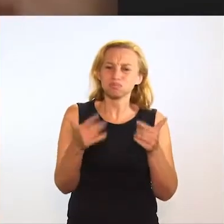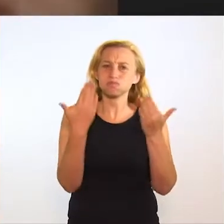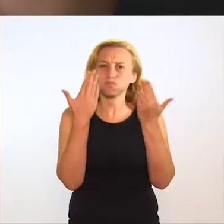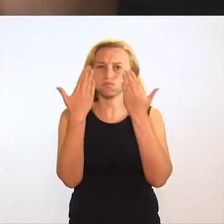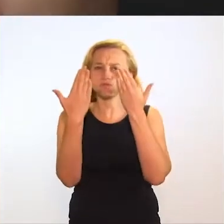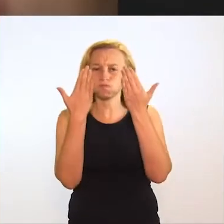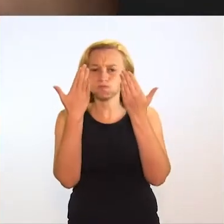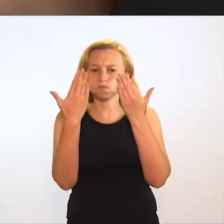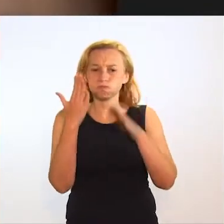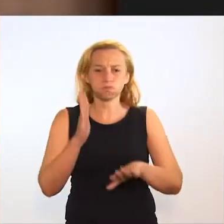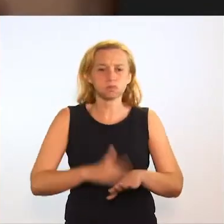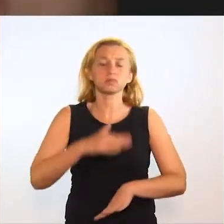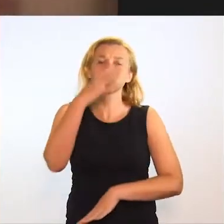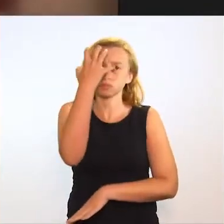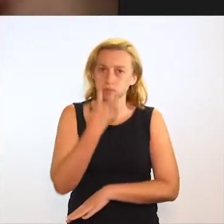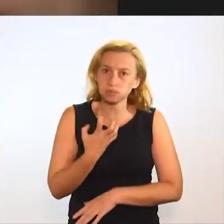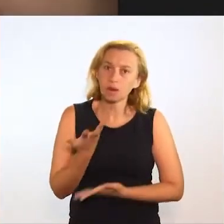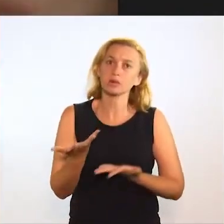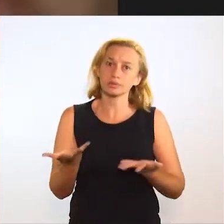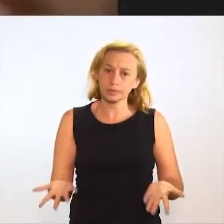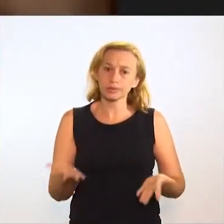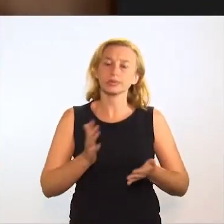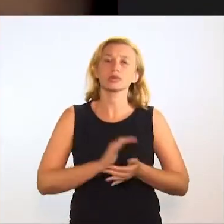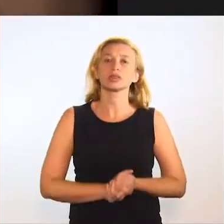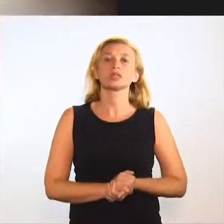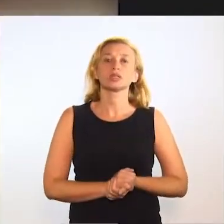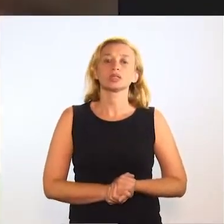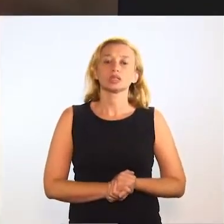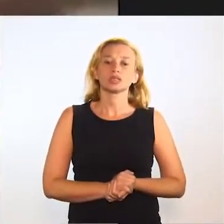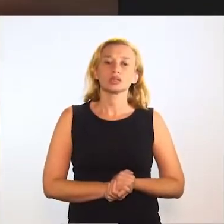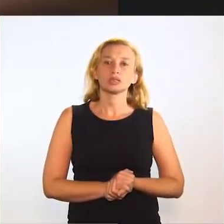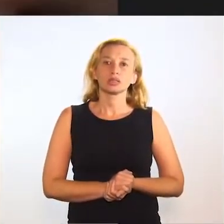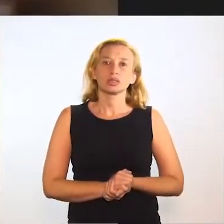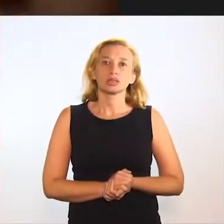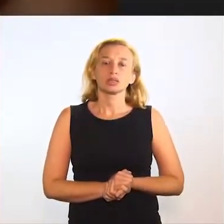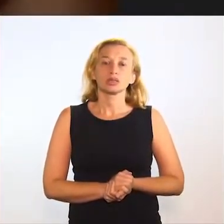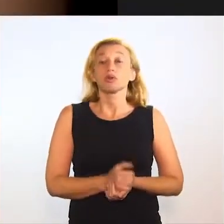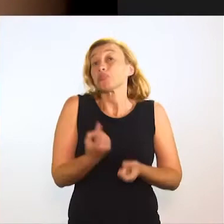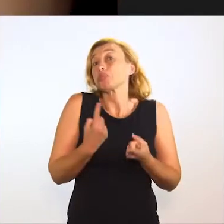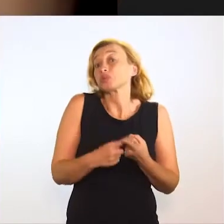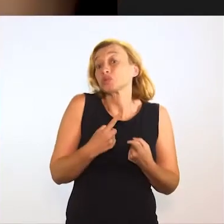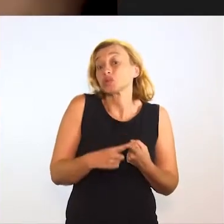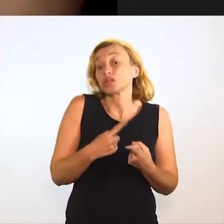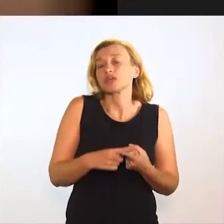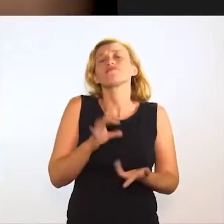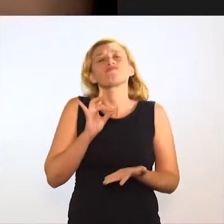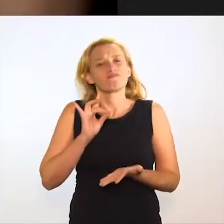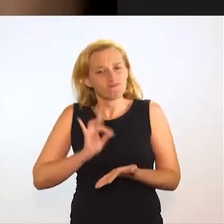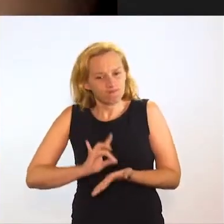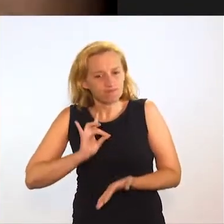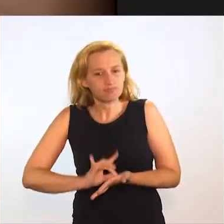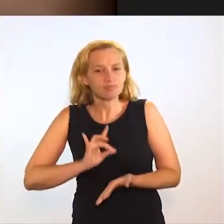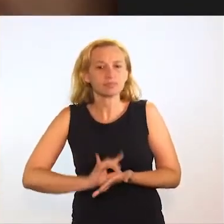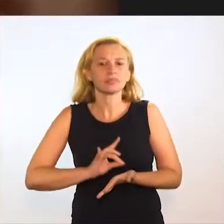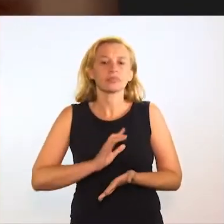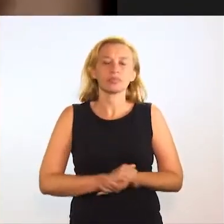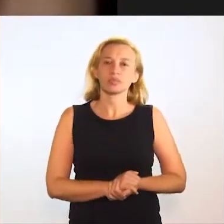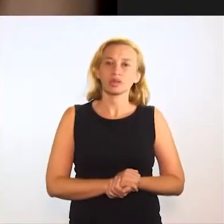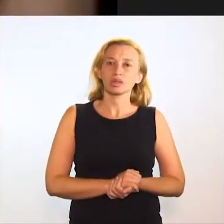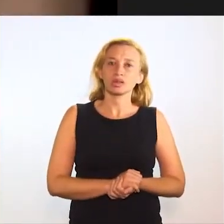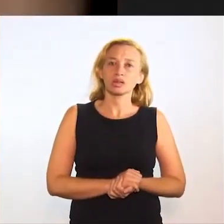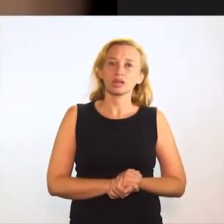problemas psicológicos mais graves, por danos mais graves, porque